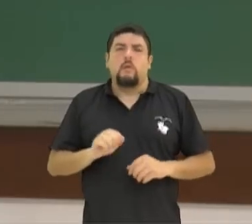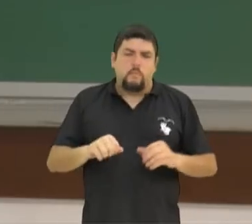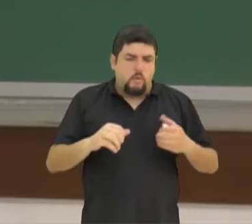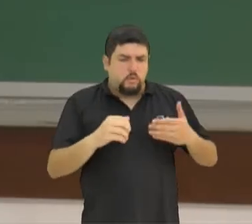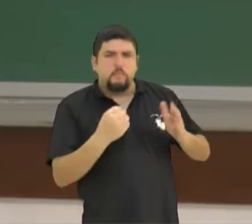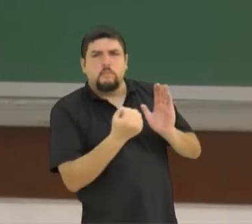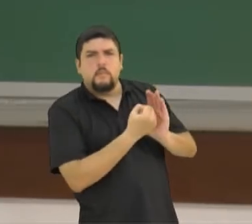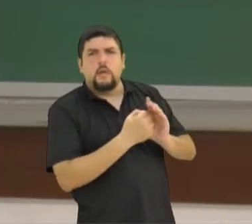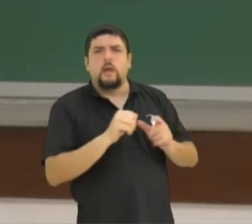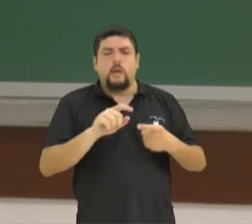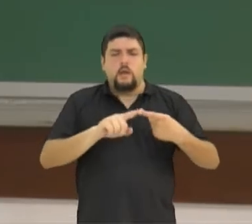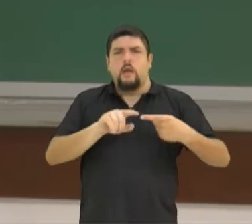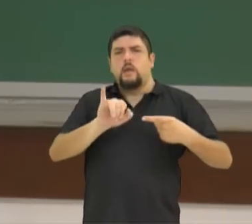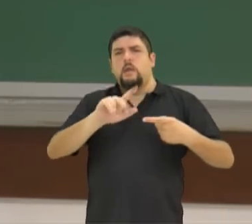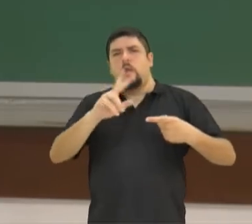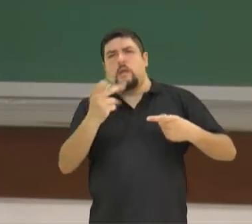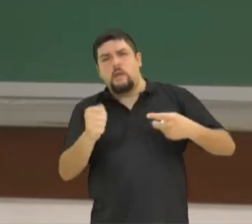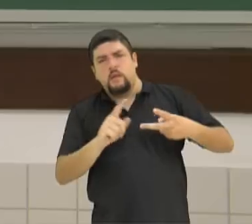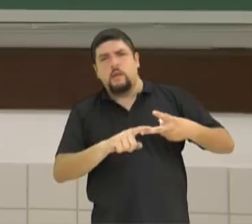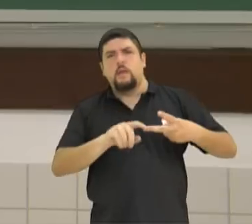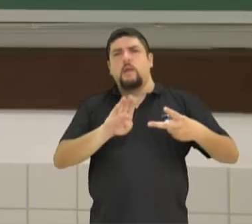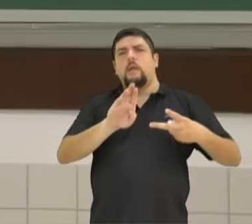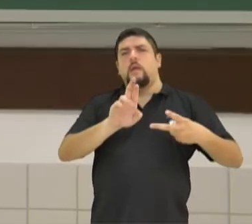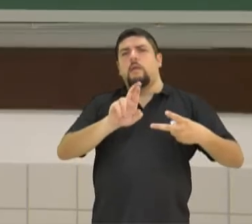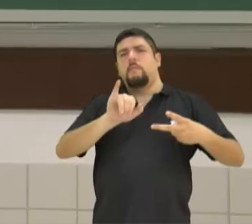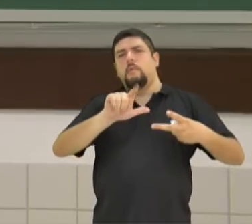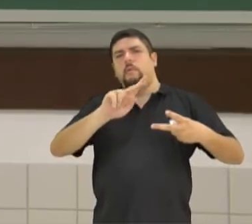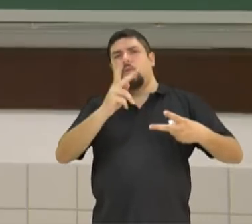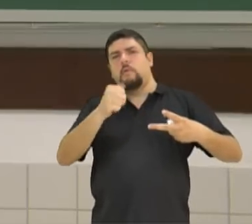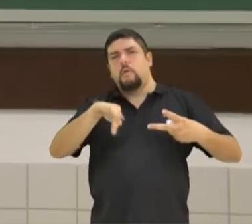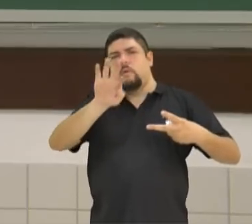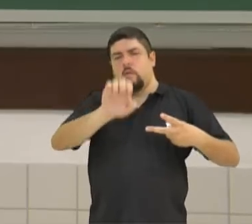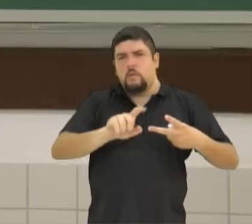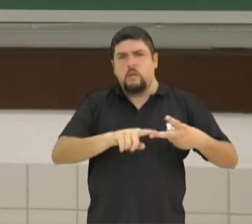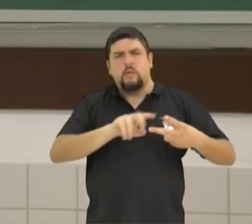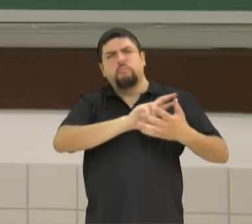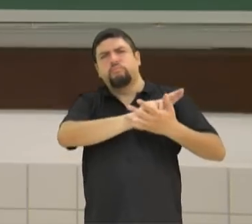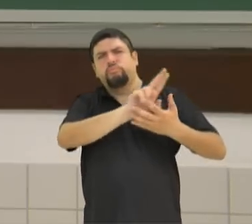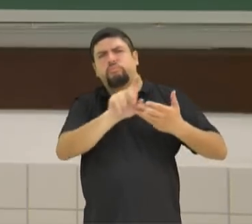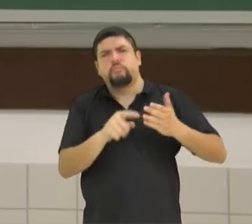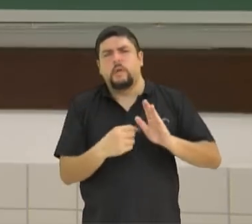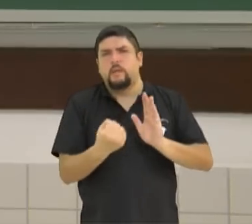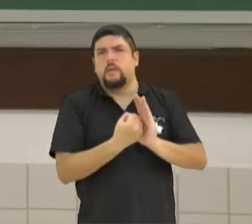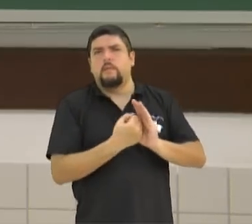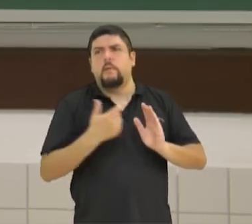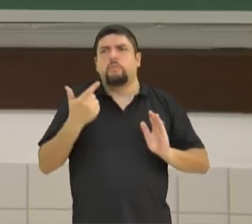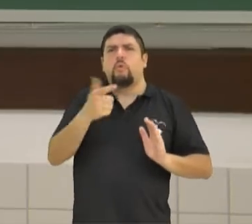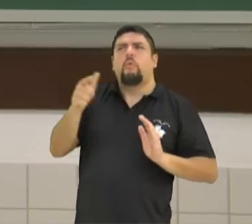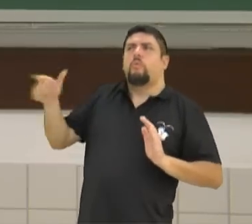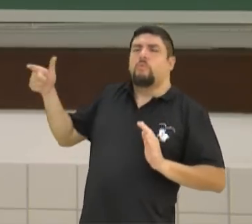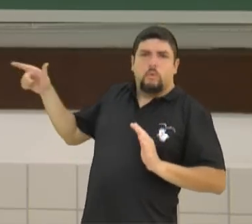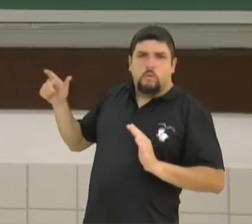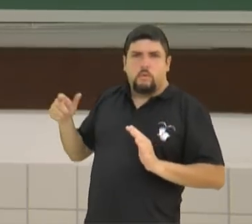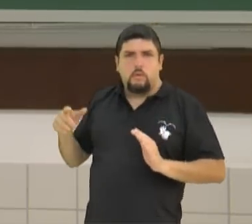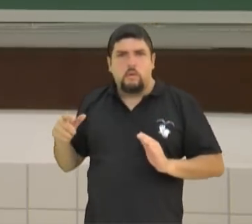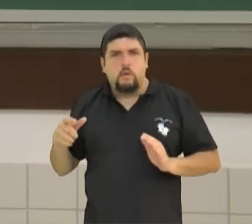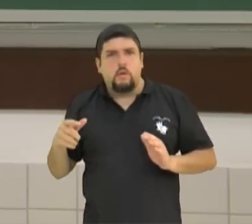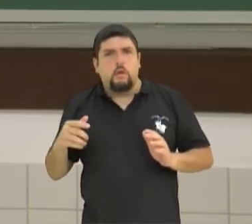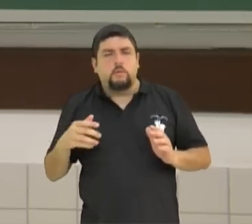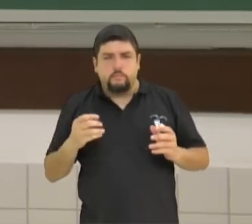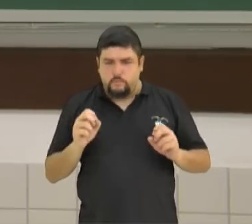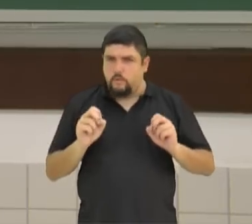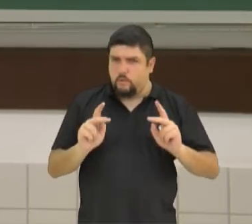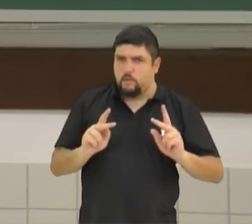ser Brilhante, né? Pode ter ali outros fabricantes que também fizeram água sanitária, que também fabricaram e está ali no mercado para venda e para